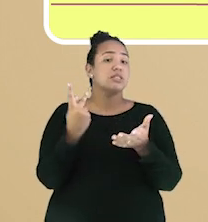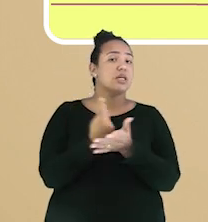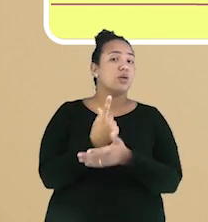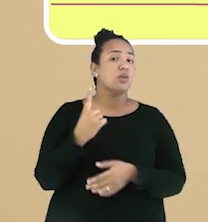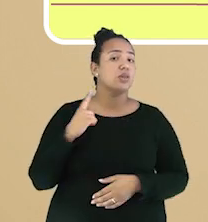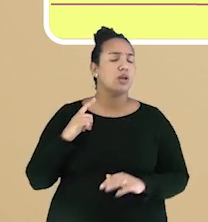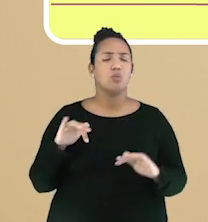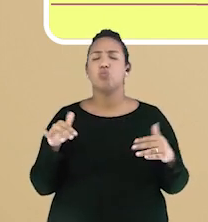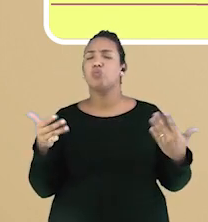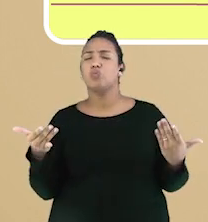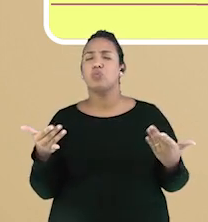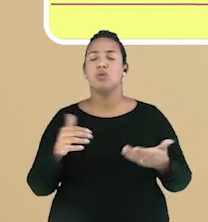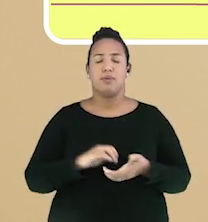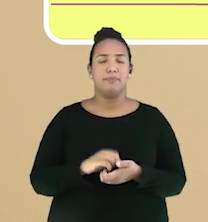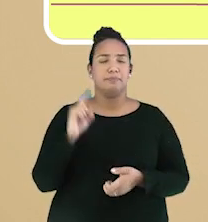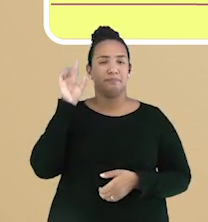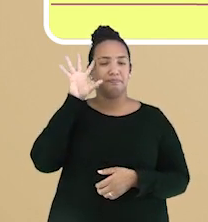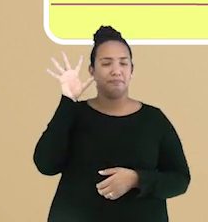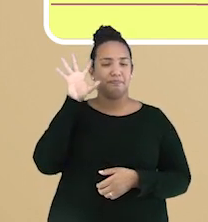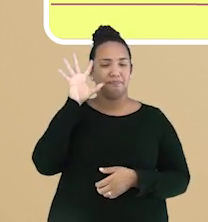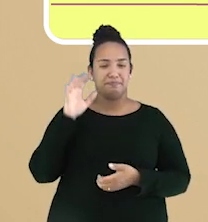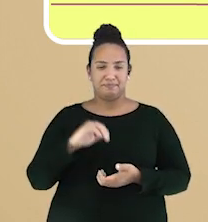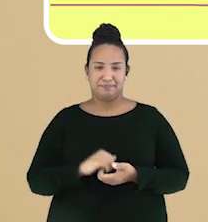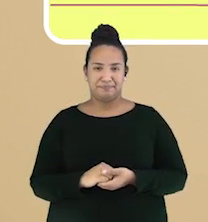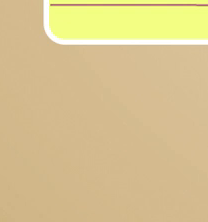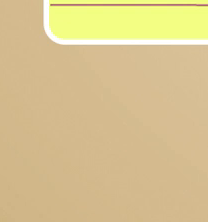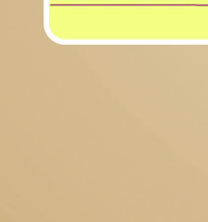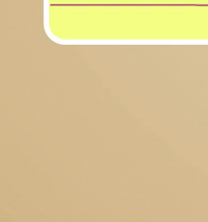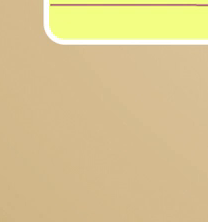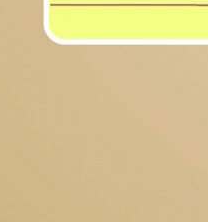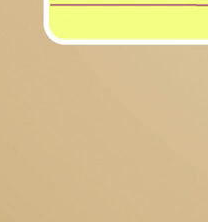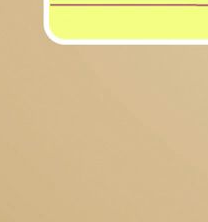Qual? Pode pensar um pouco que eu espero.